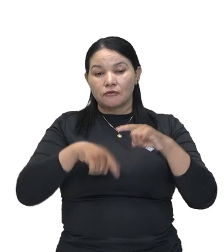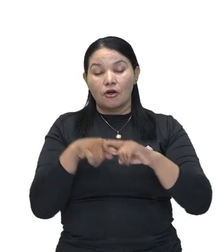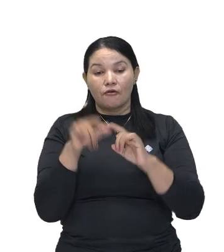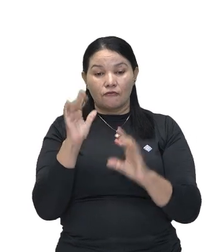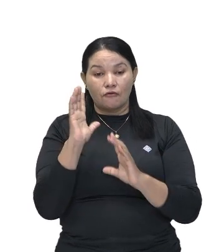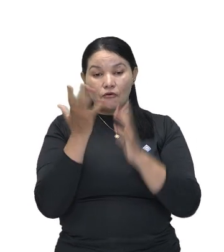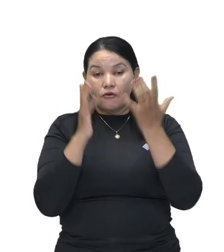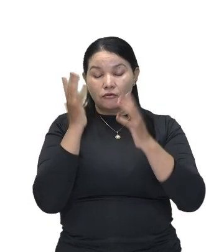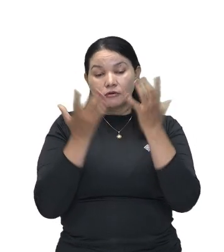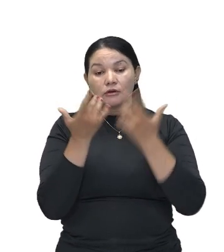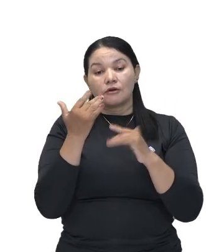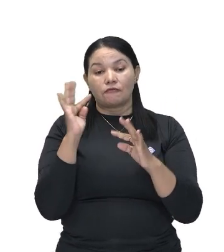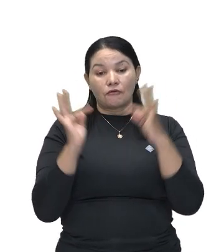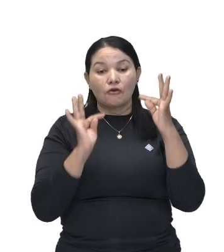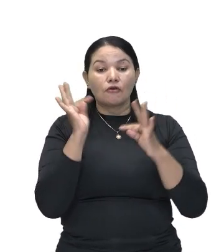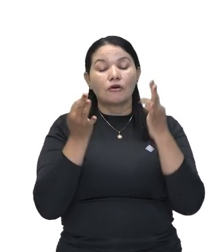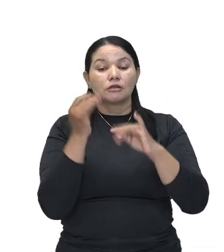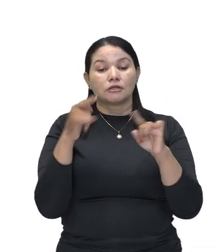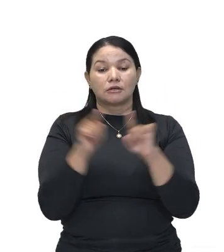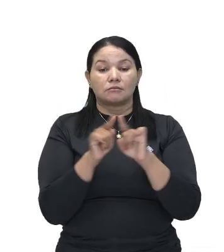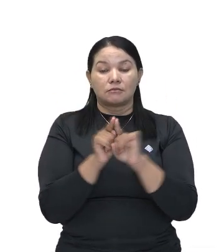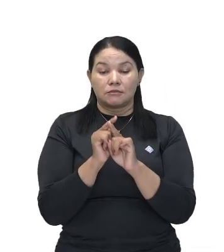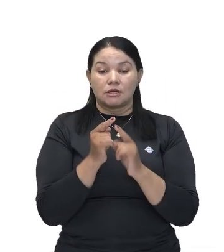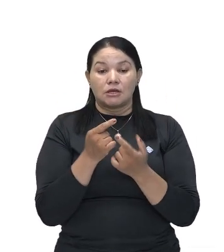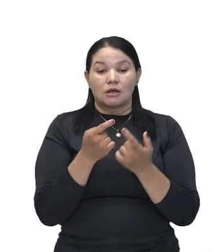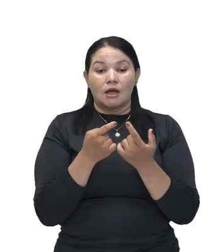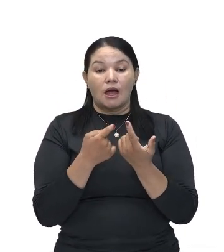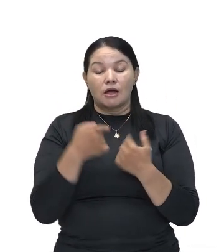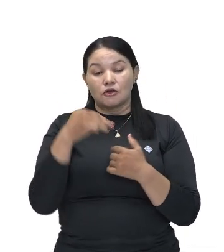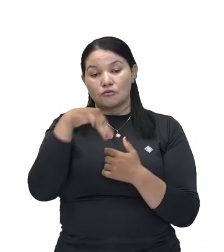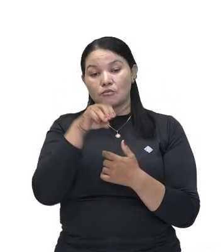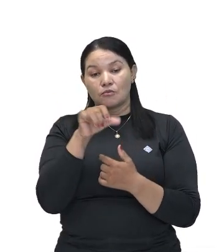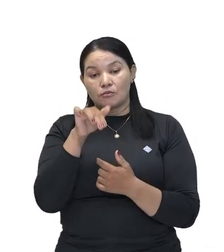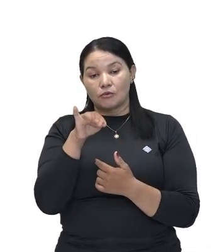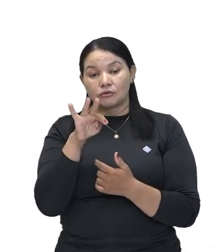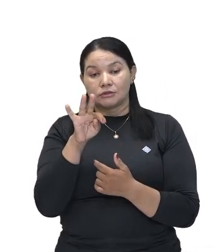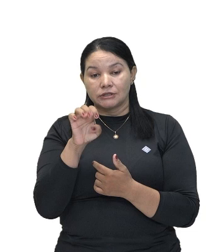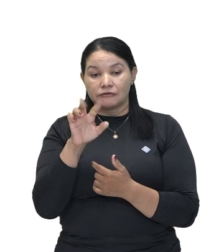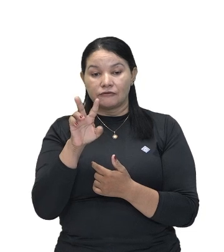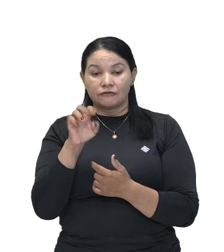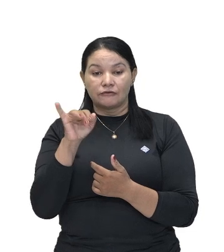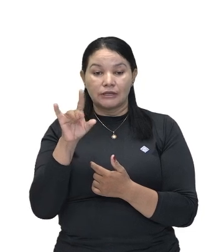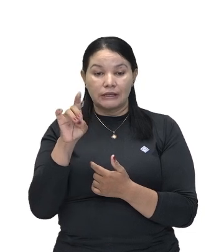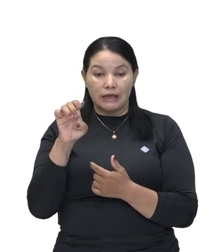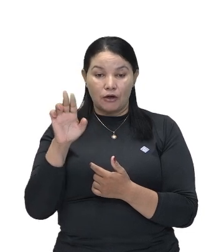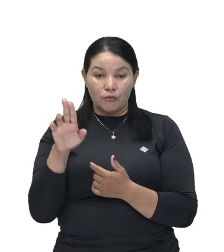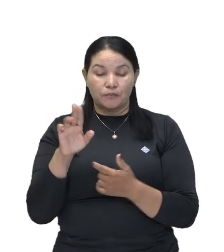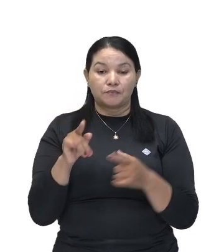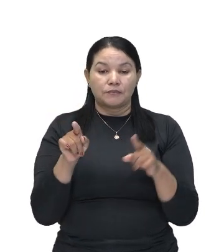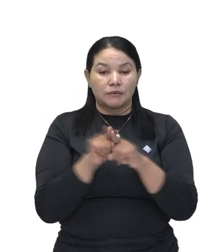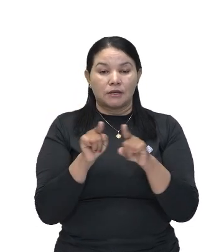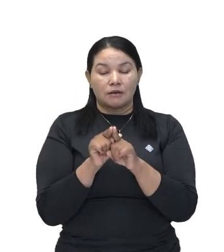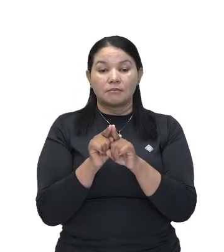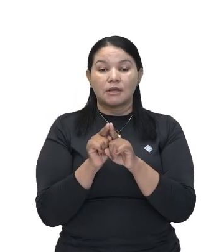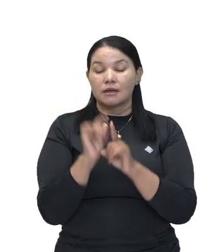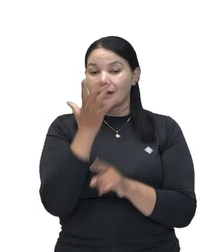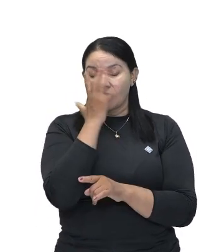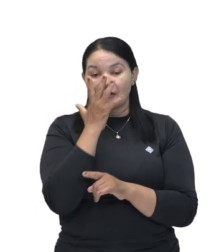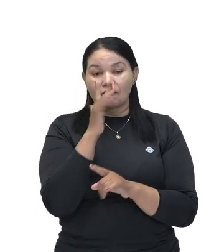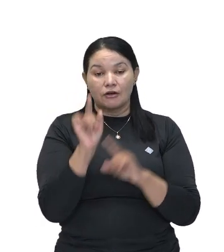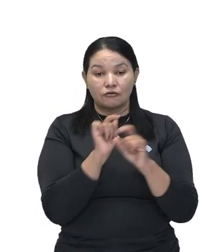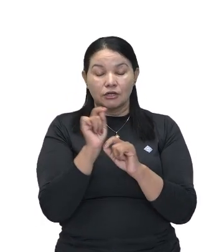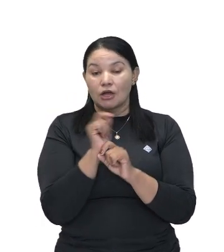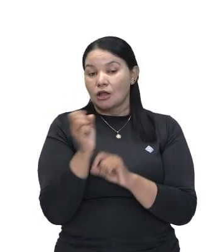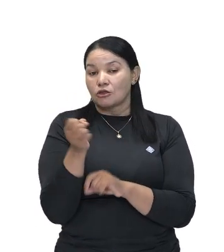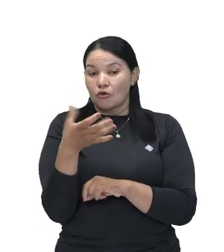carnaval de Montevidéu. Então, uma curiosidade aí, né, é que o carnaval lá no Uruguai, ele é bastante